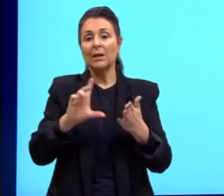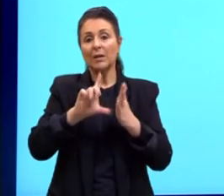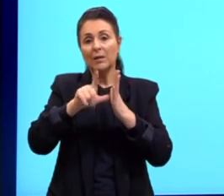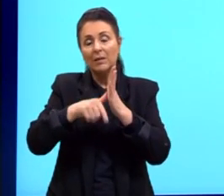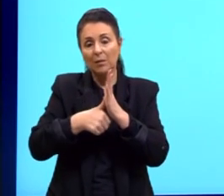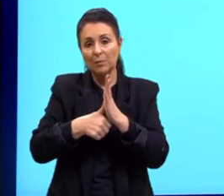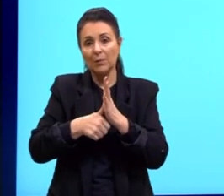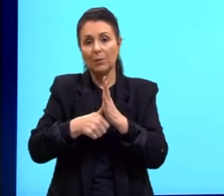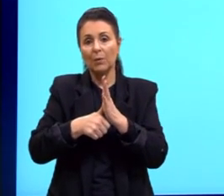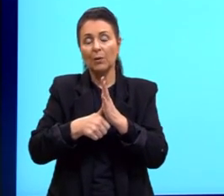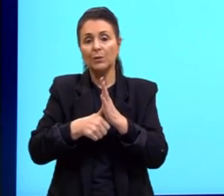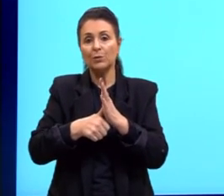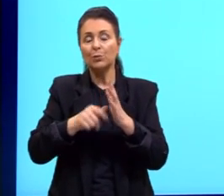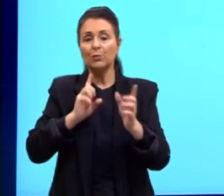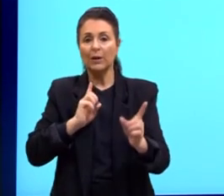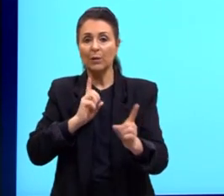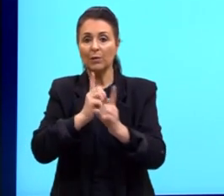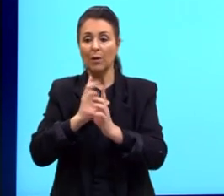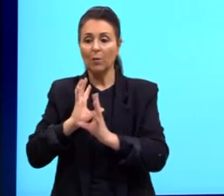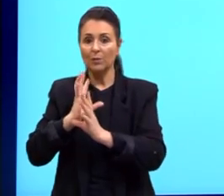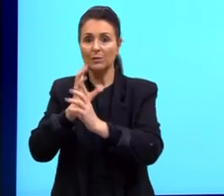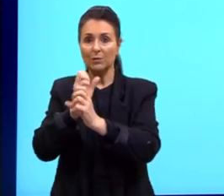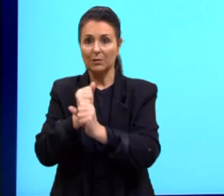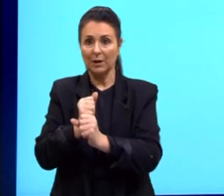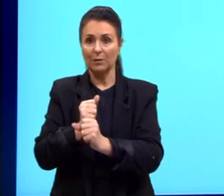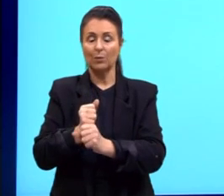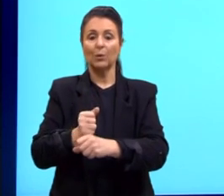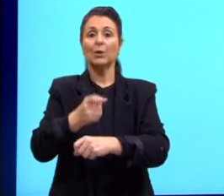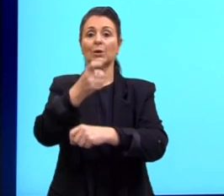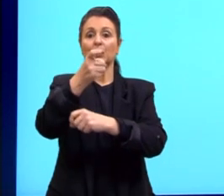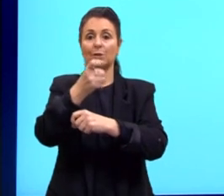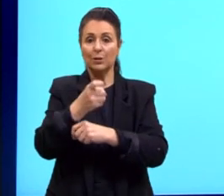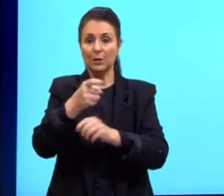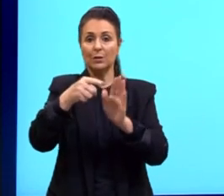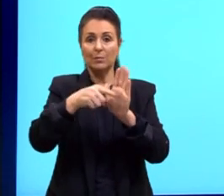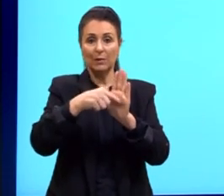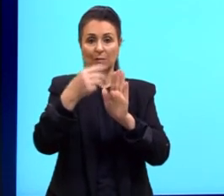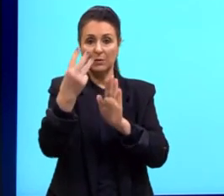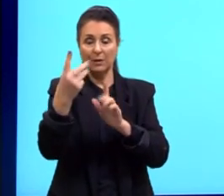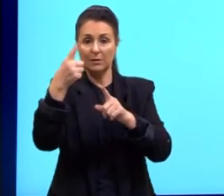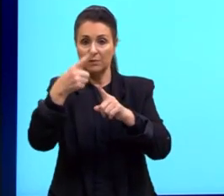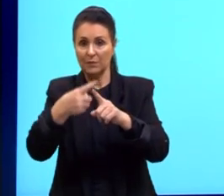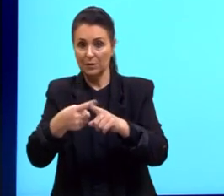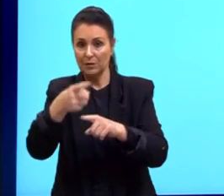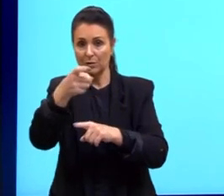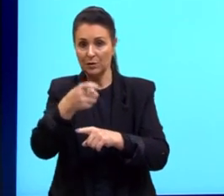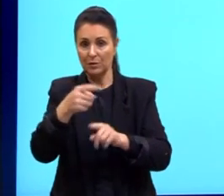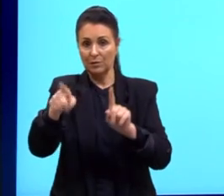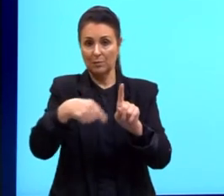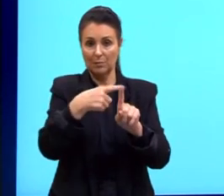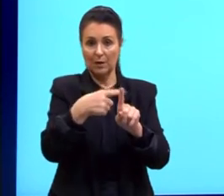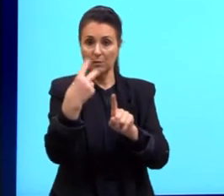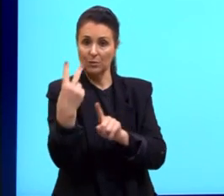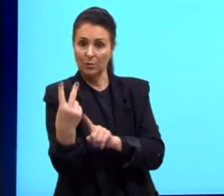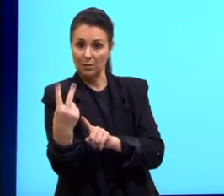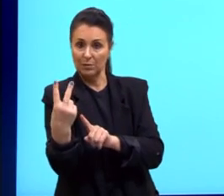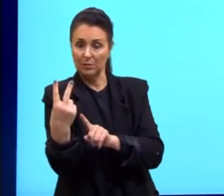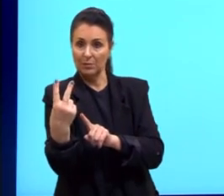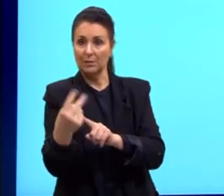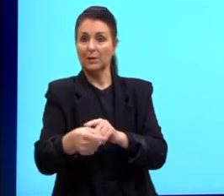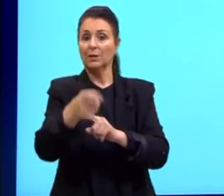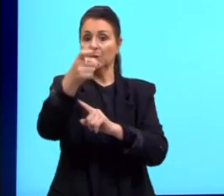nós temos então o produto x - 3x x + 2 =